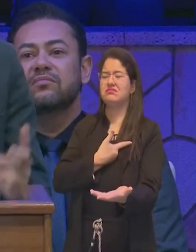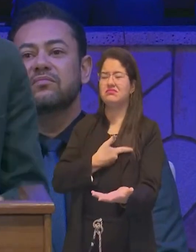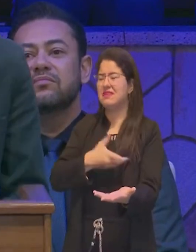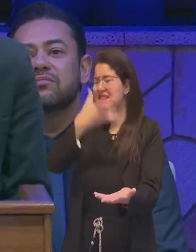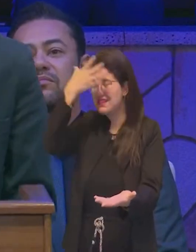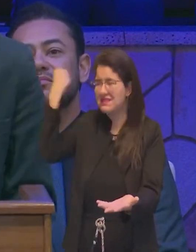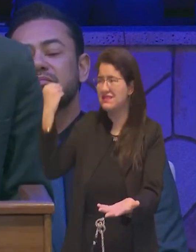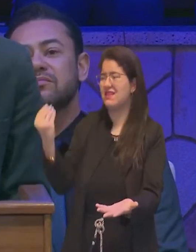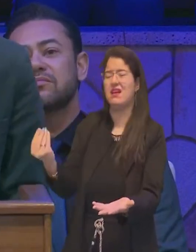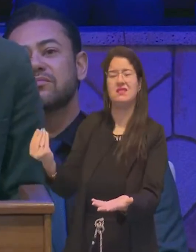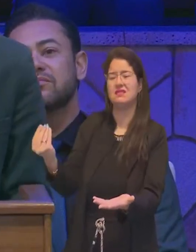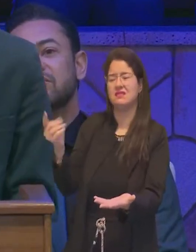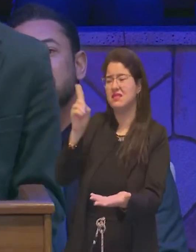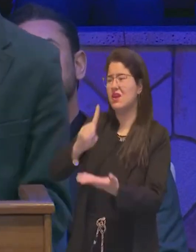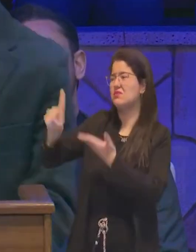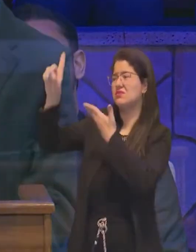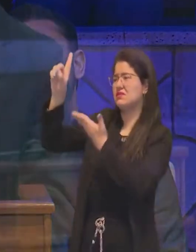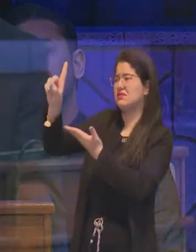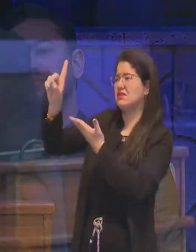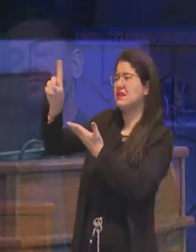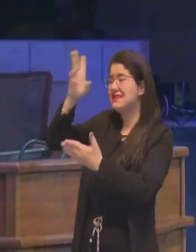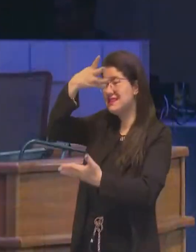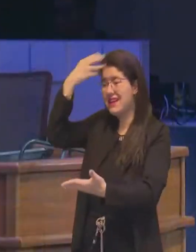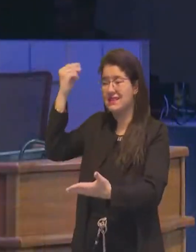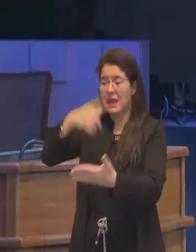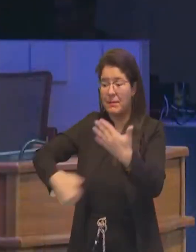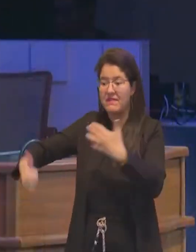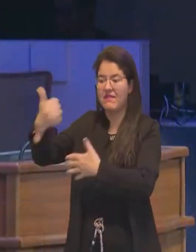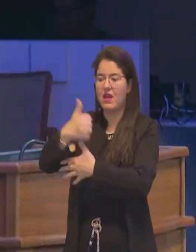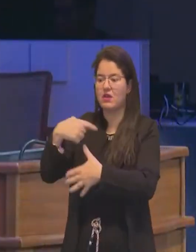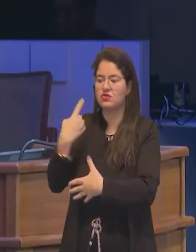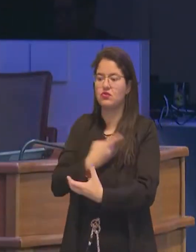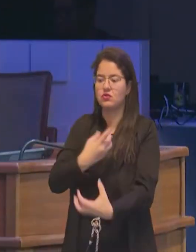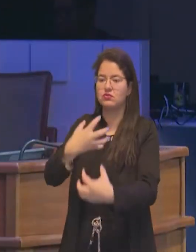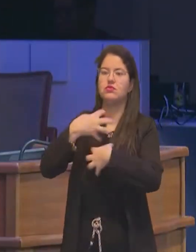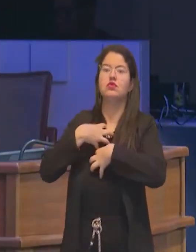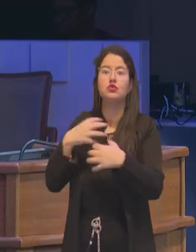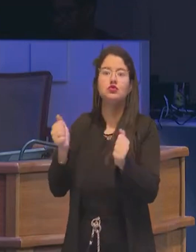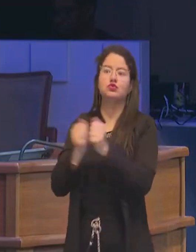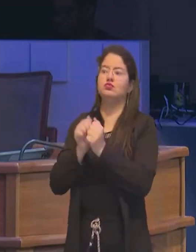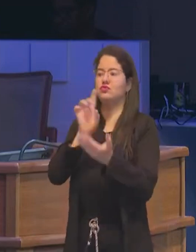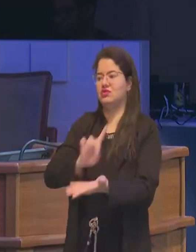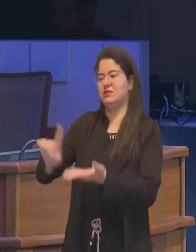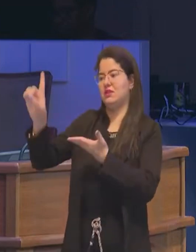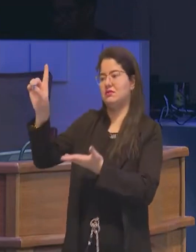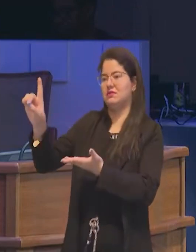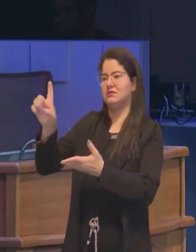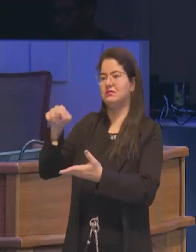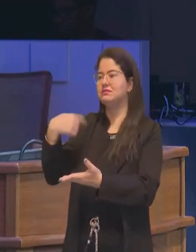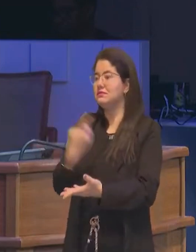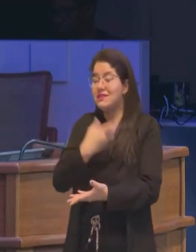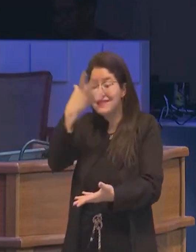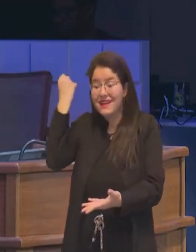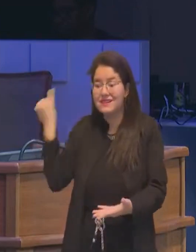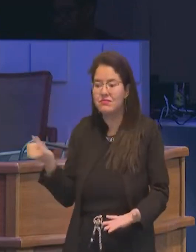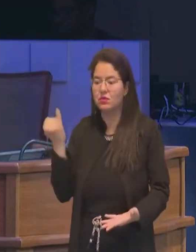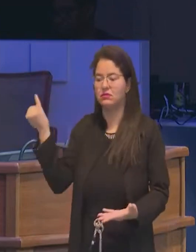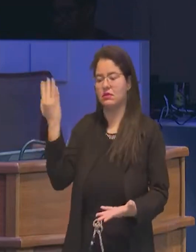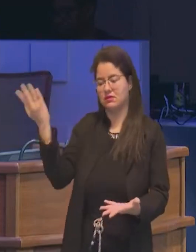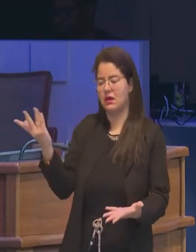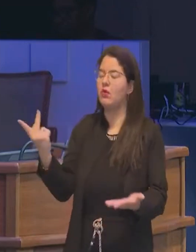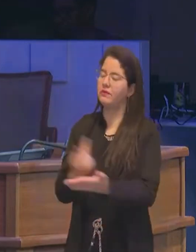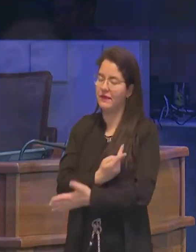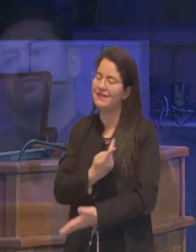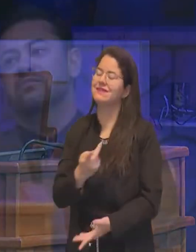uma oportunidade que nós temos de estar aqui em irmãos, adorando e louvando ao nosso Deus. Um exemplo que eu quero trazer